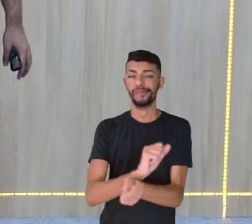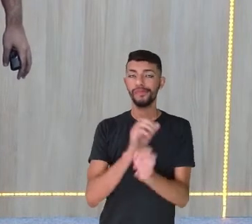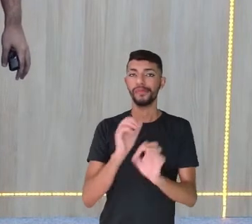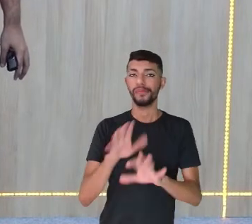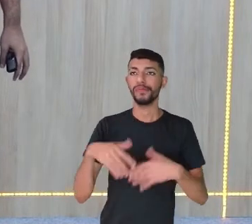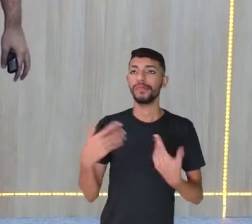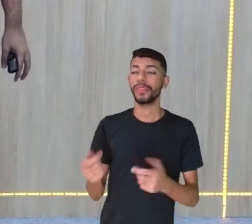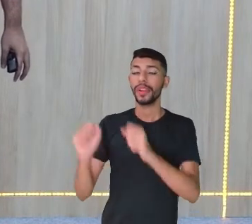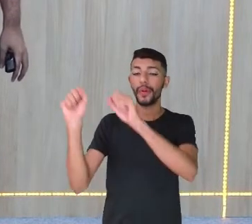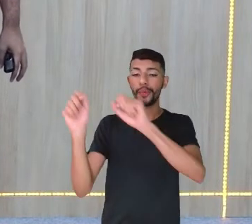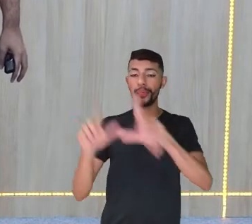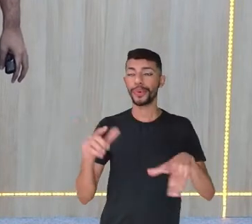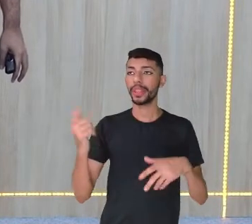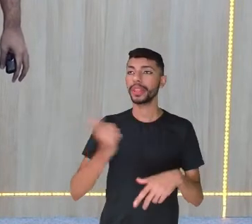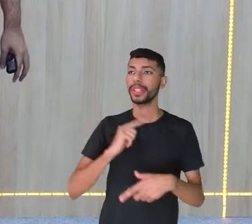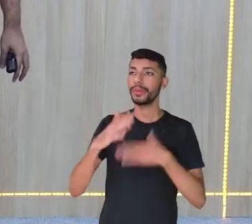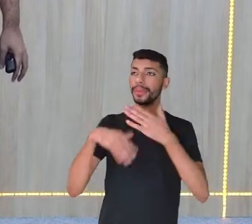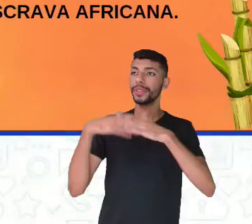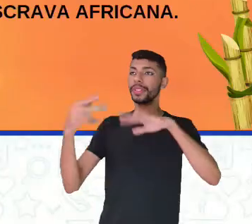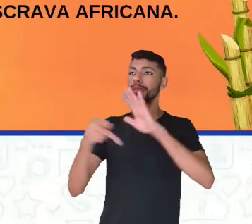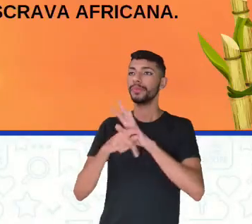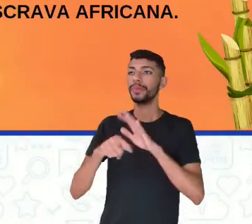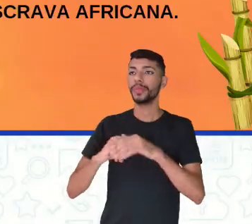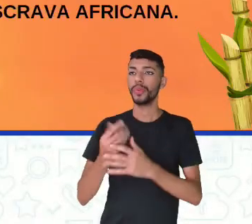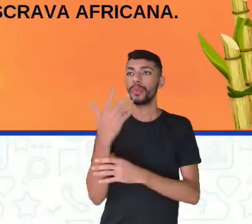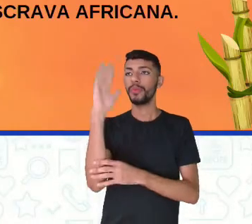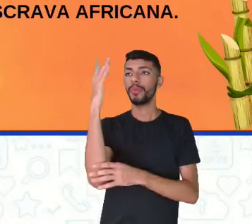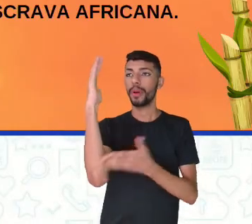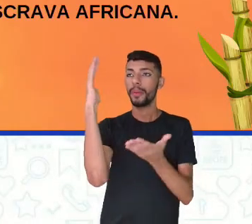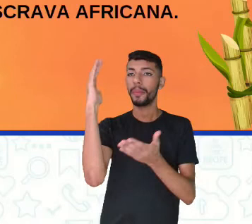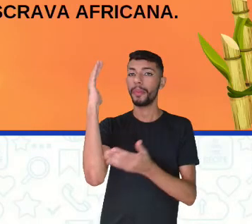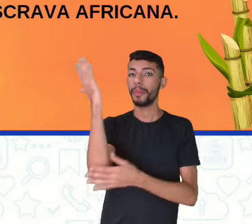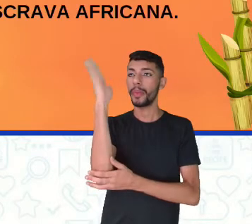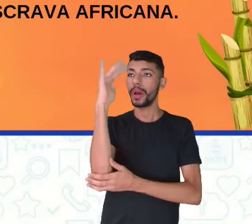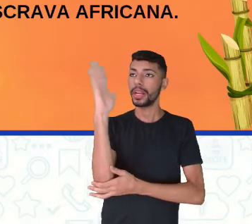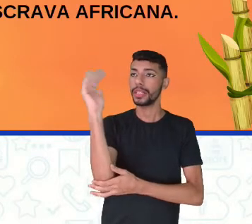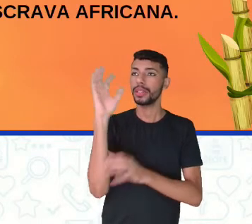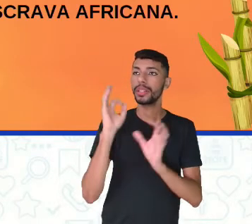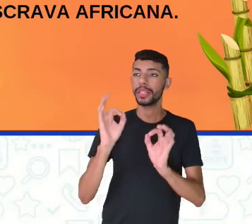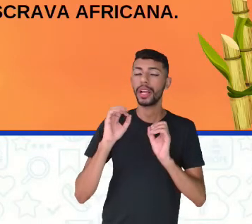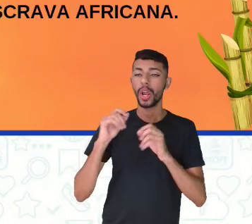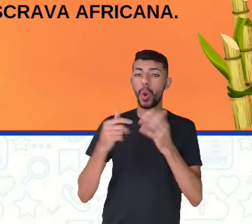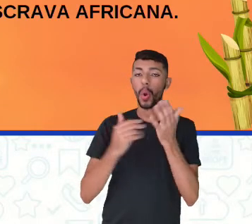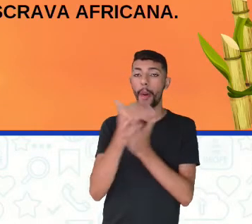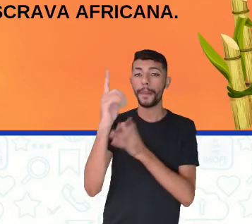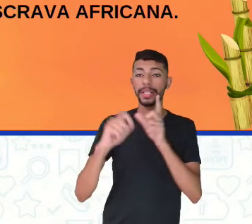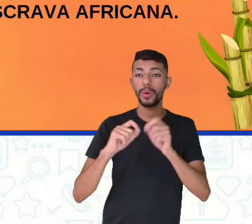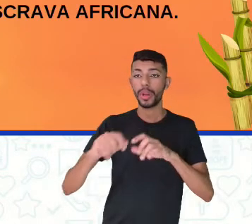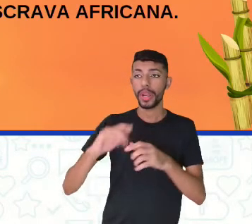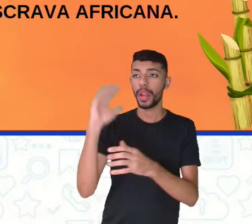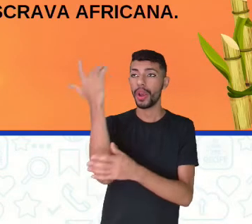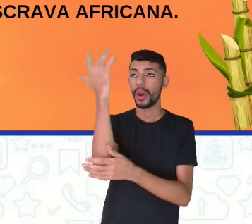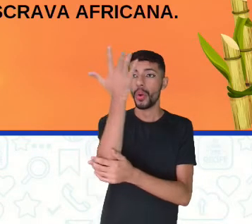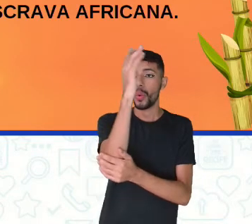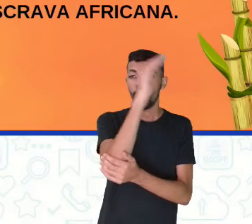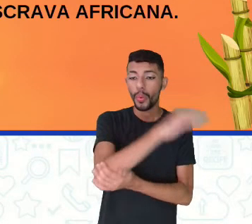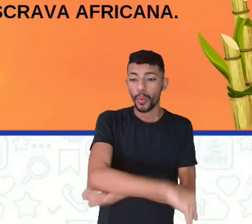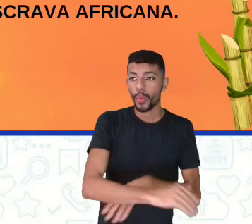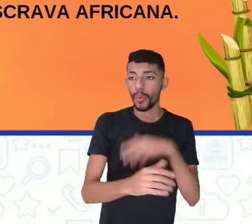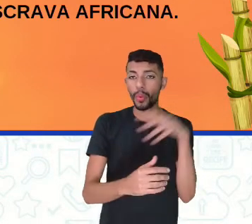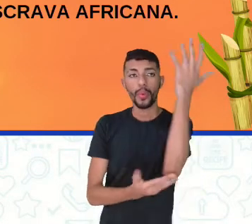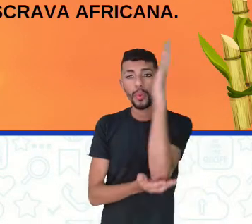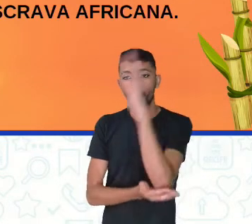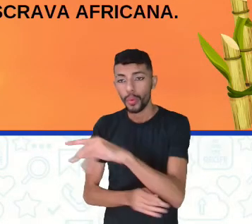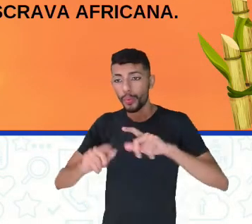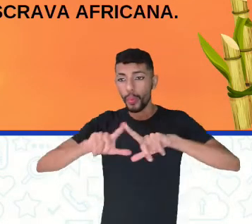esse processo do pau-brasil, né, quando ele começa a ficar escasso, né, porque você vai removendo, uma hora fica escasso.